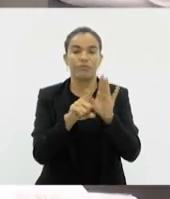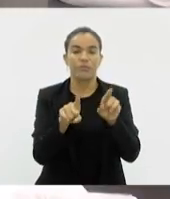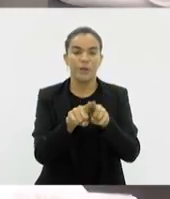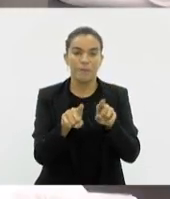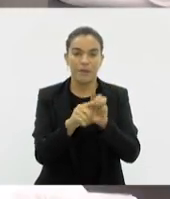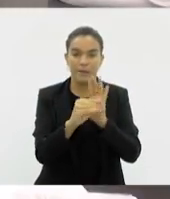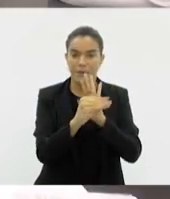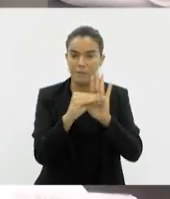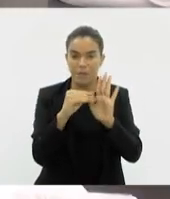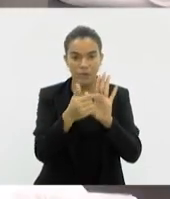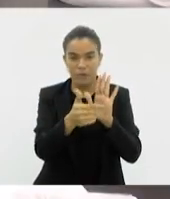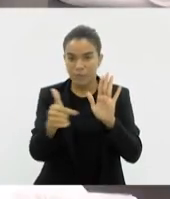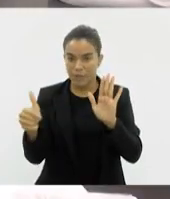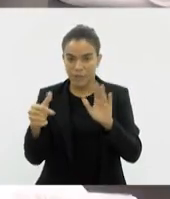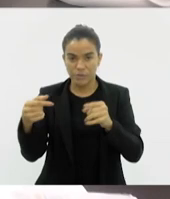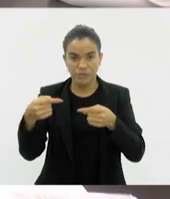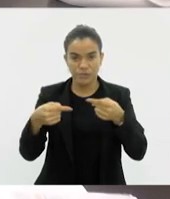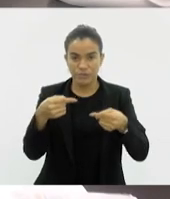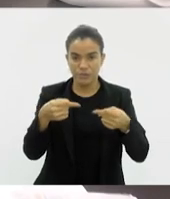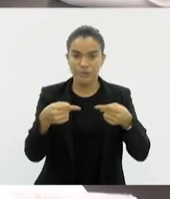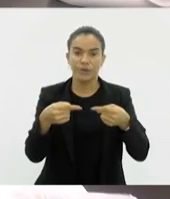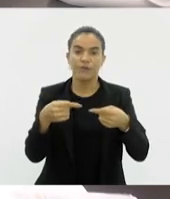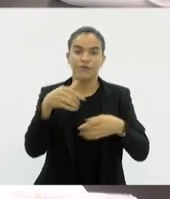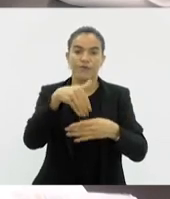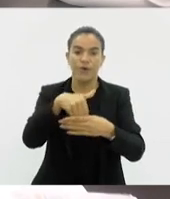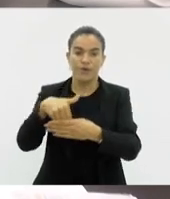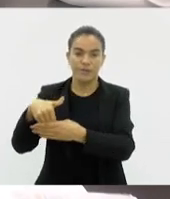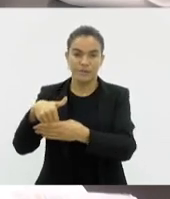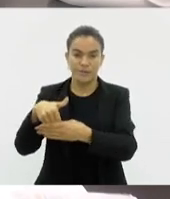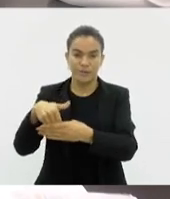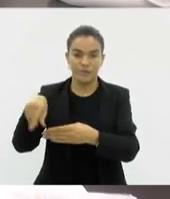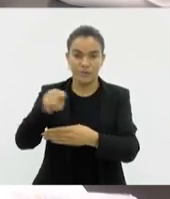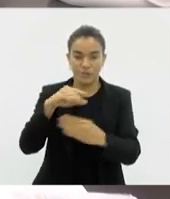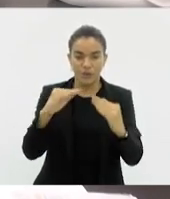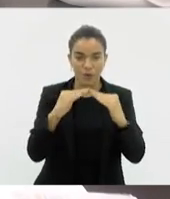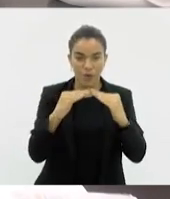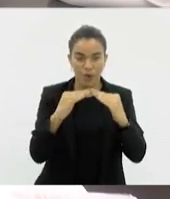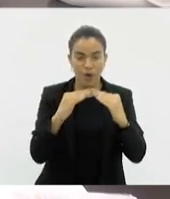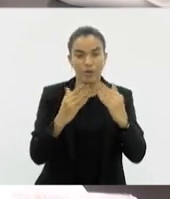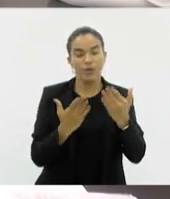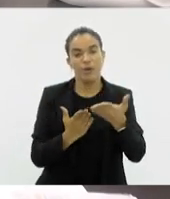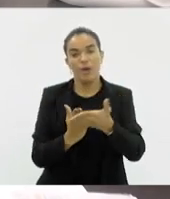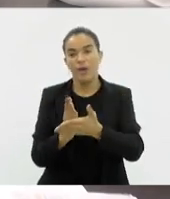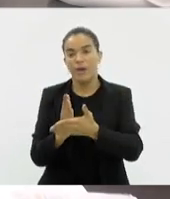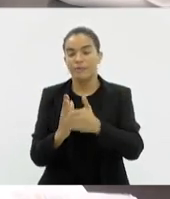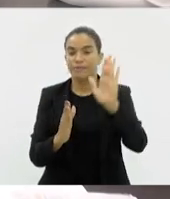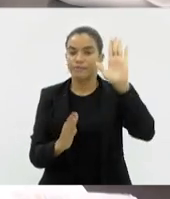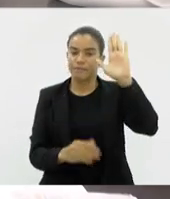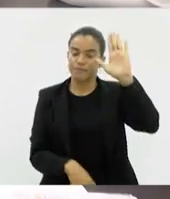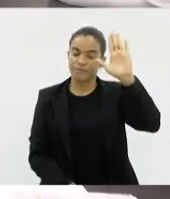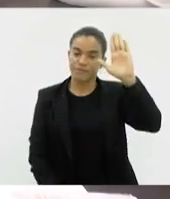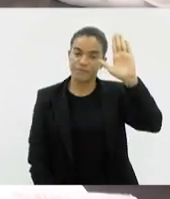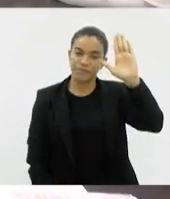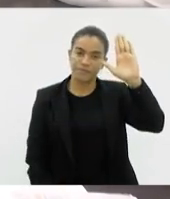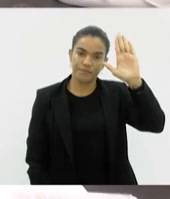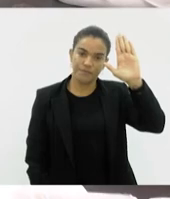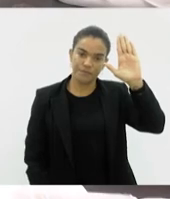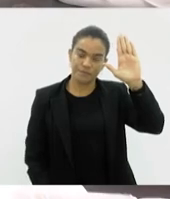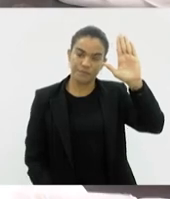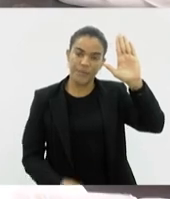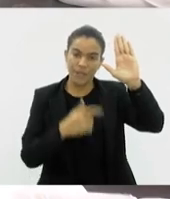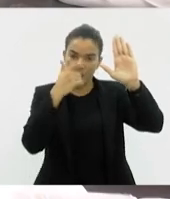emenda, não havendo mais quem queira discutir, em votação, os senhores que aprovam, permaneçam como senhor estão. Senhor presidente. Pois não.